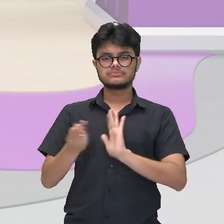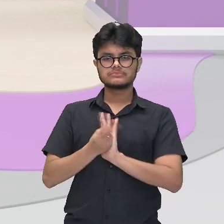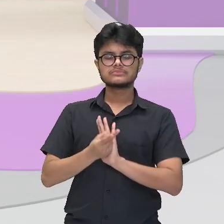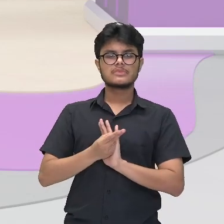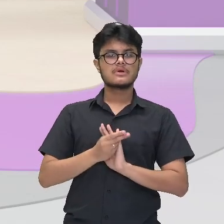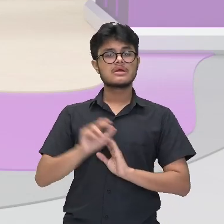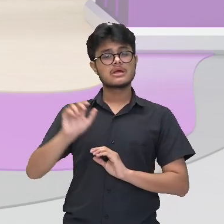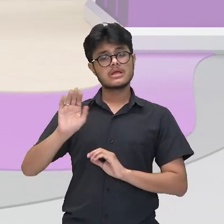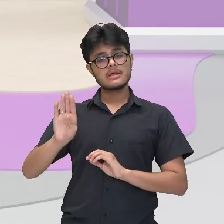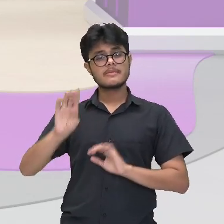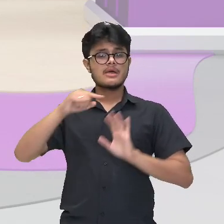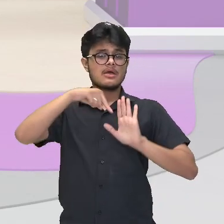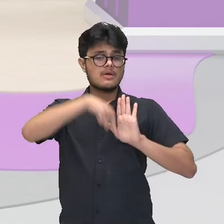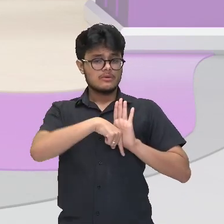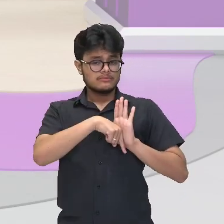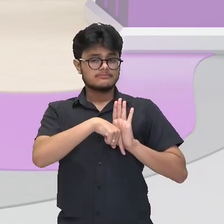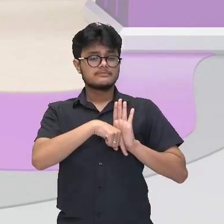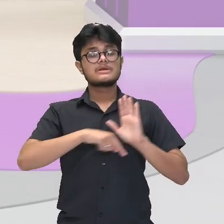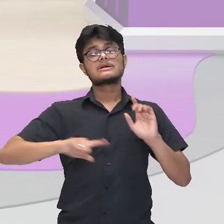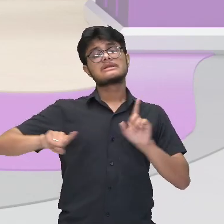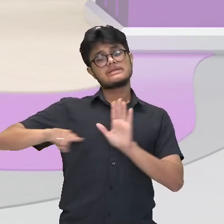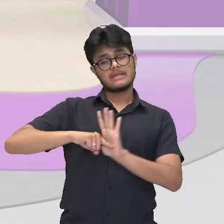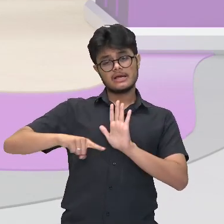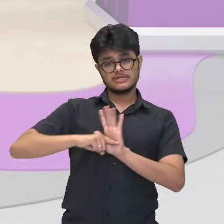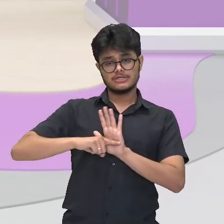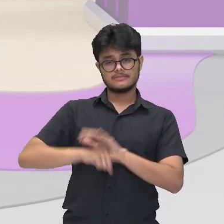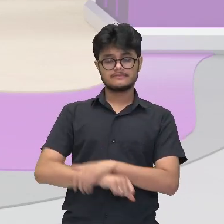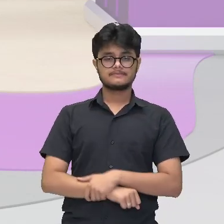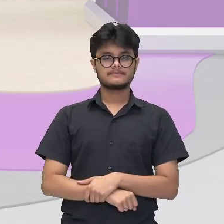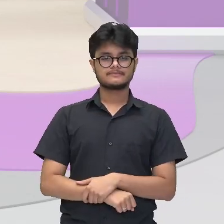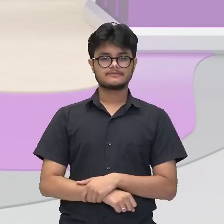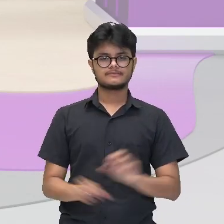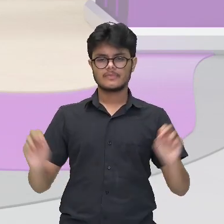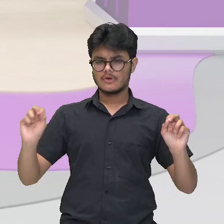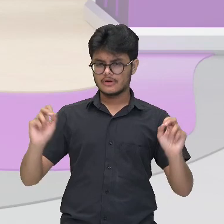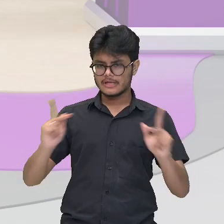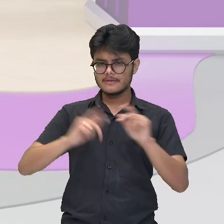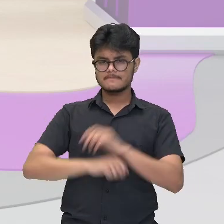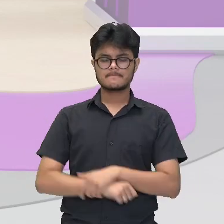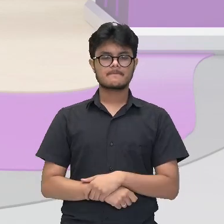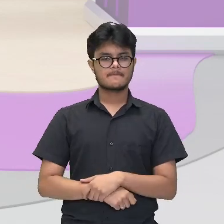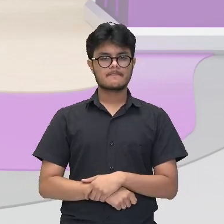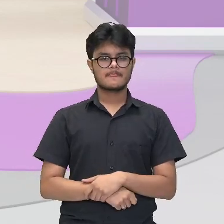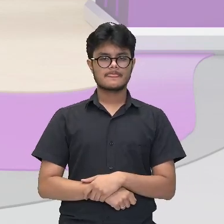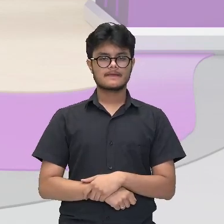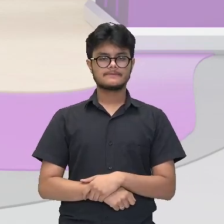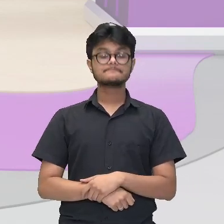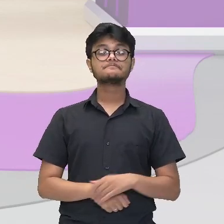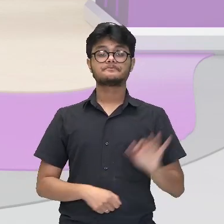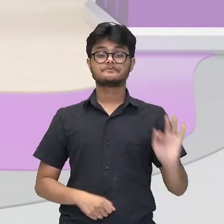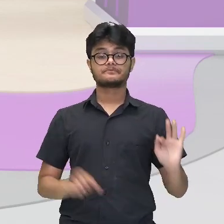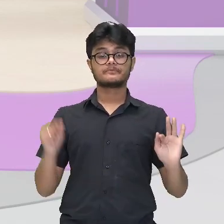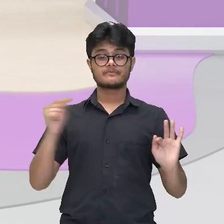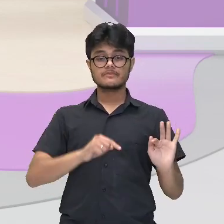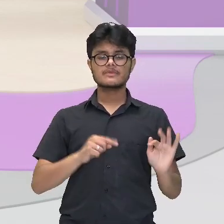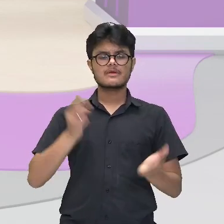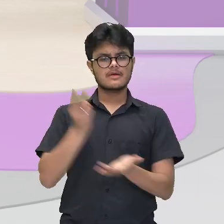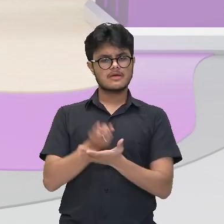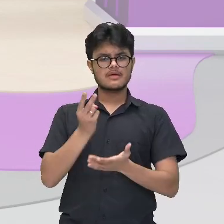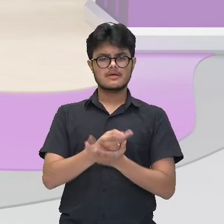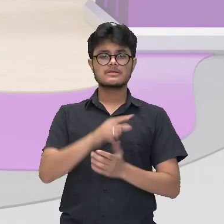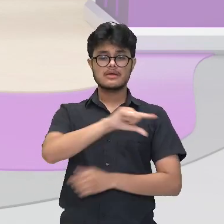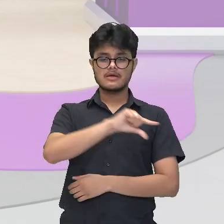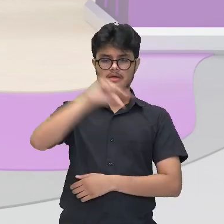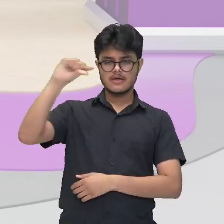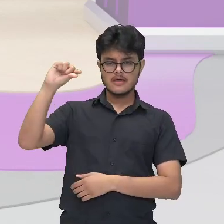quando o A for positivo, reta decrescente quando o A for negativo. Lembrando que a função afim sempre é uma